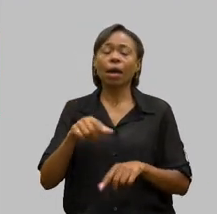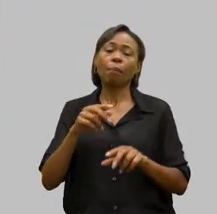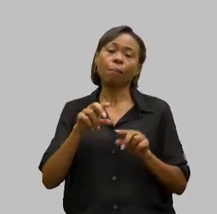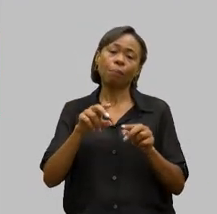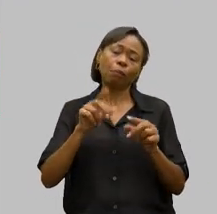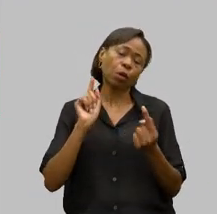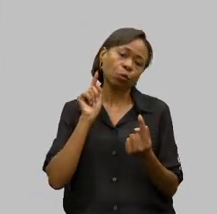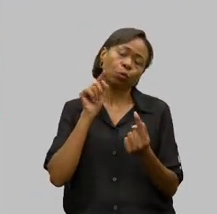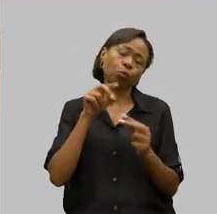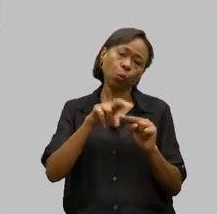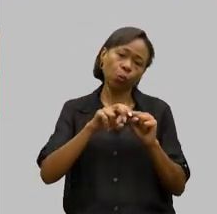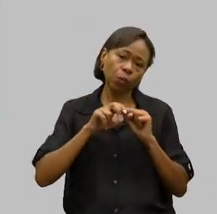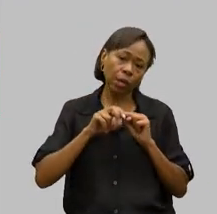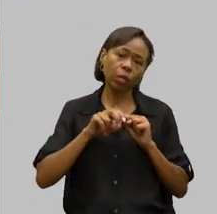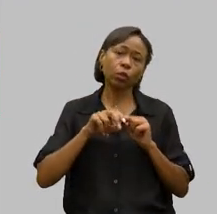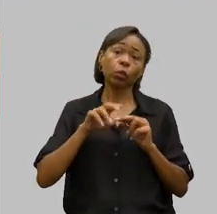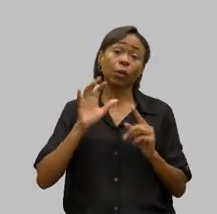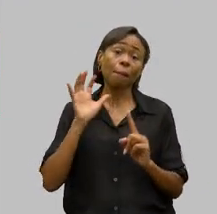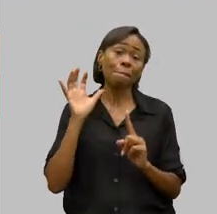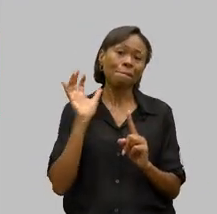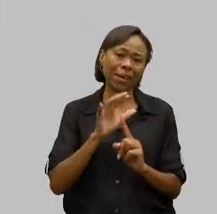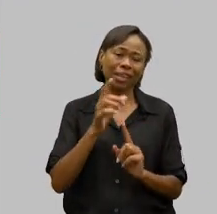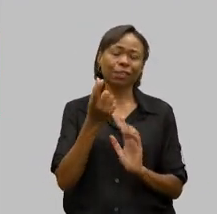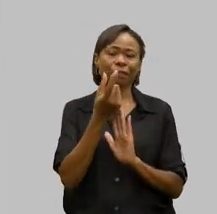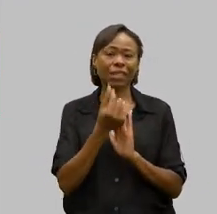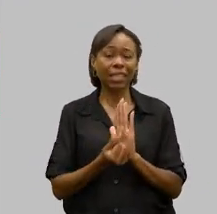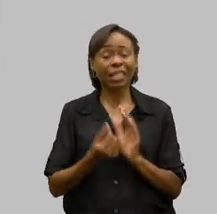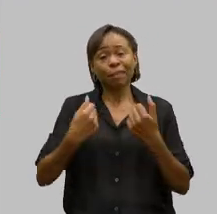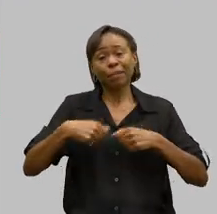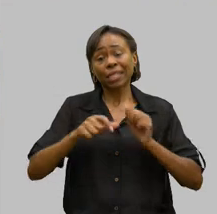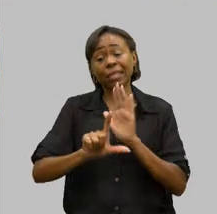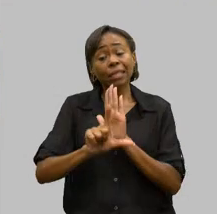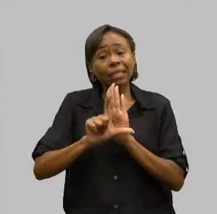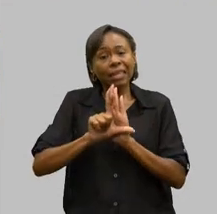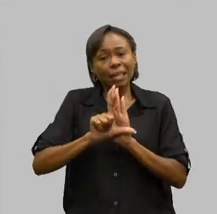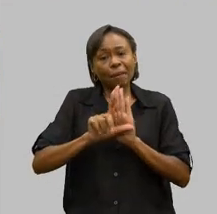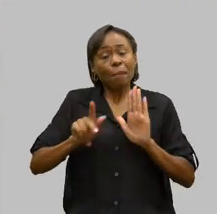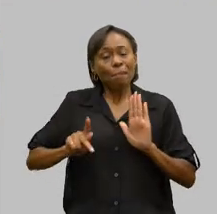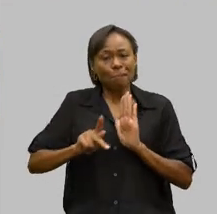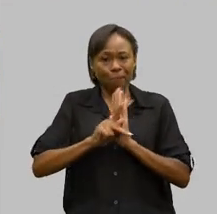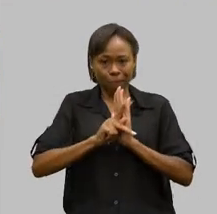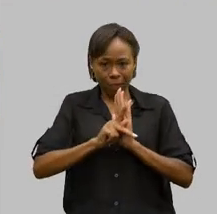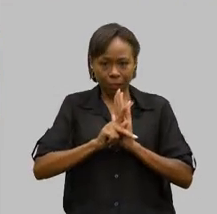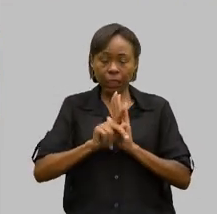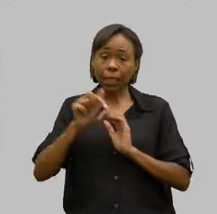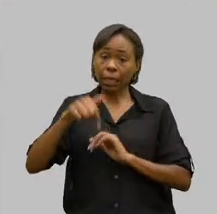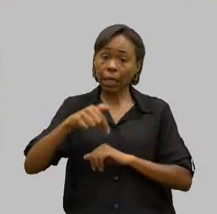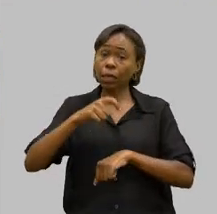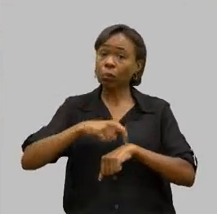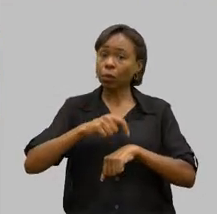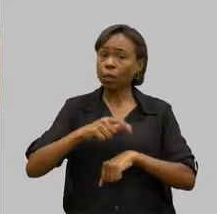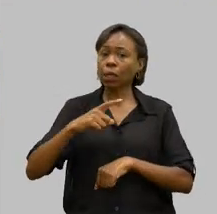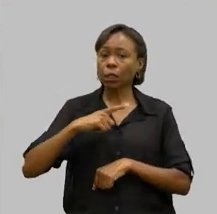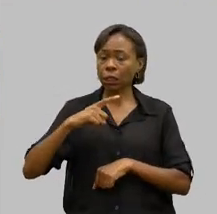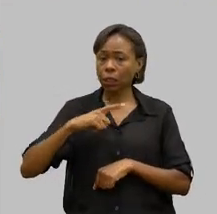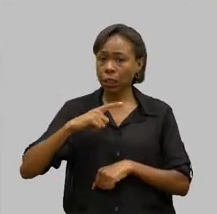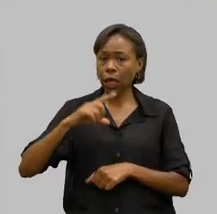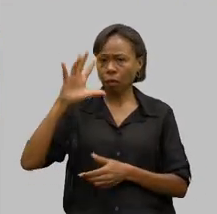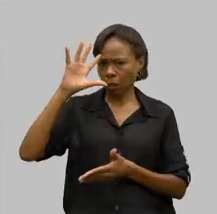concessões dependem de leis específicas. Então, nesse momento em que a gente tem uma medida cautelar,